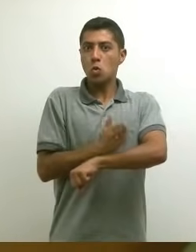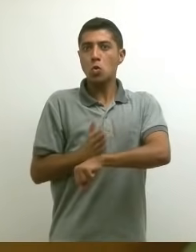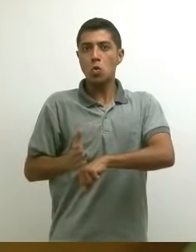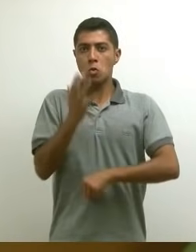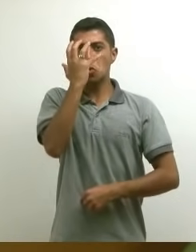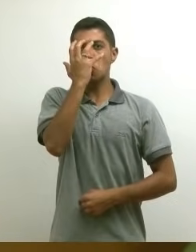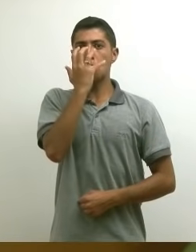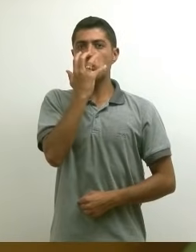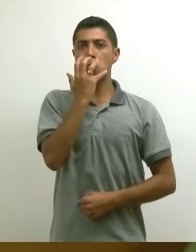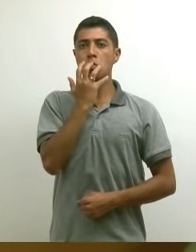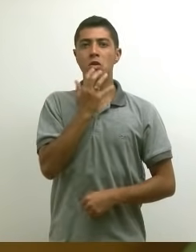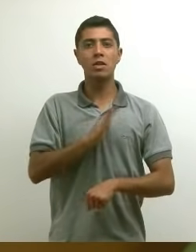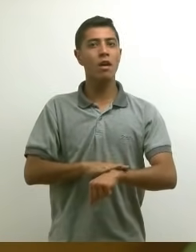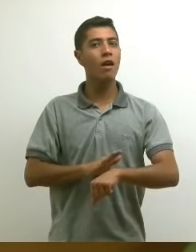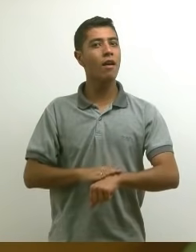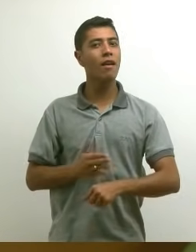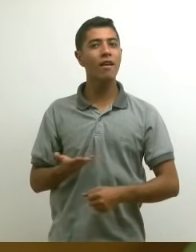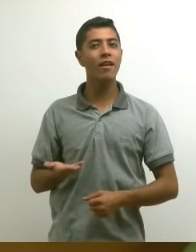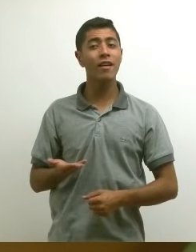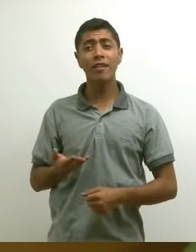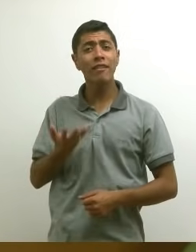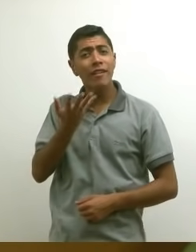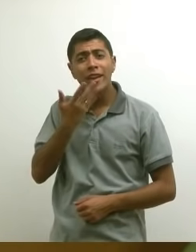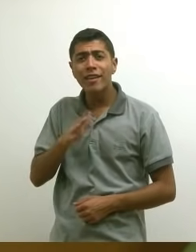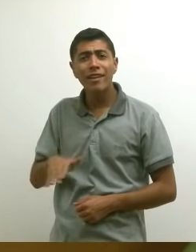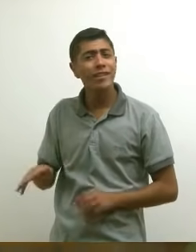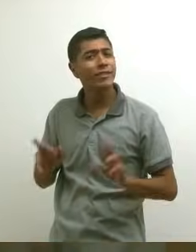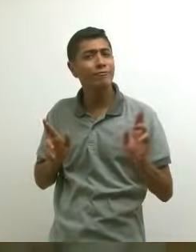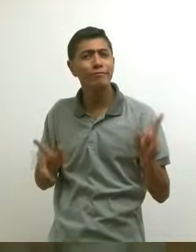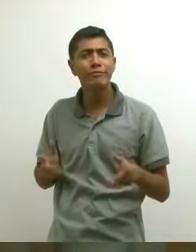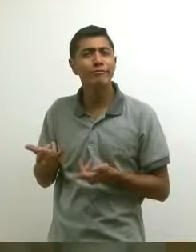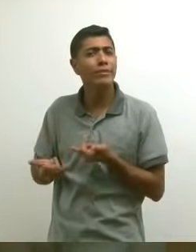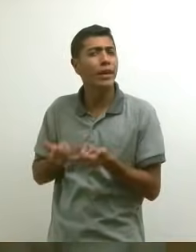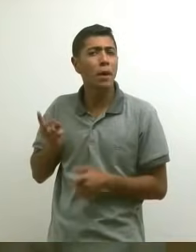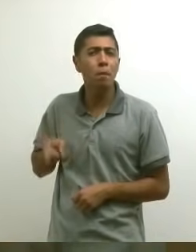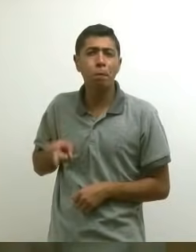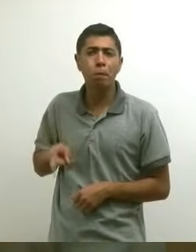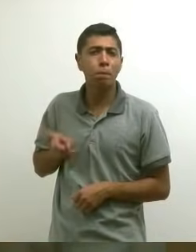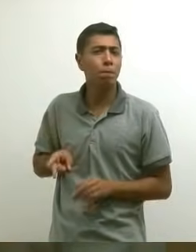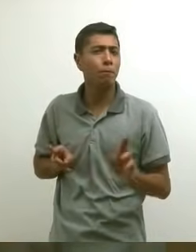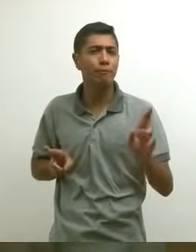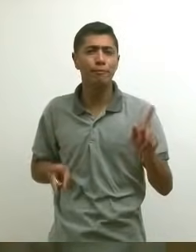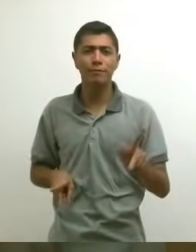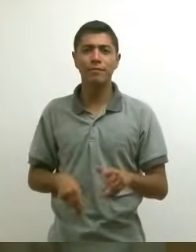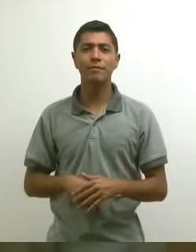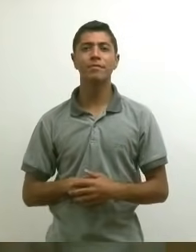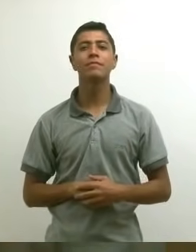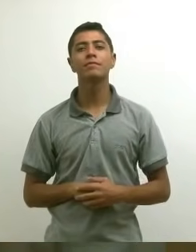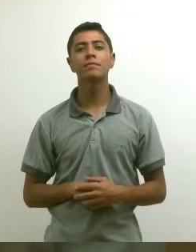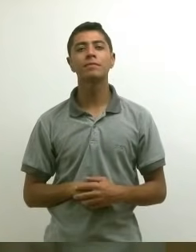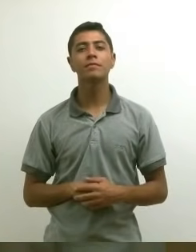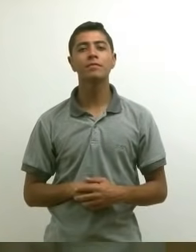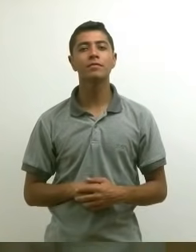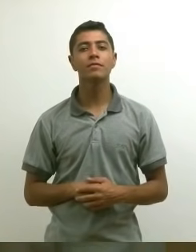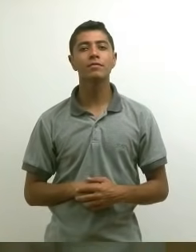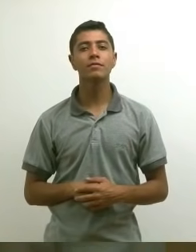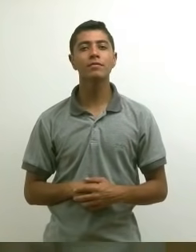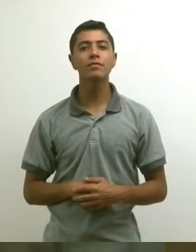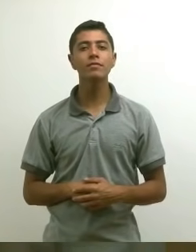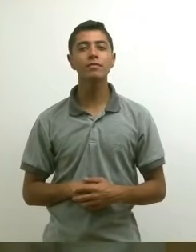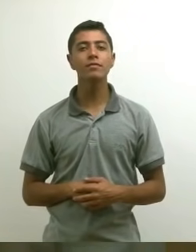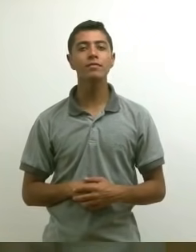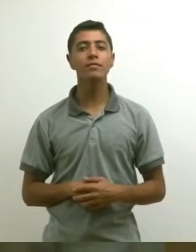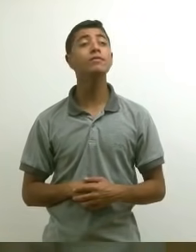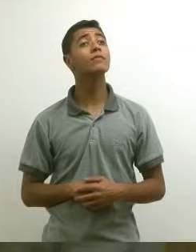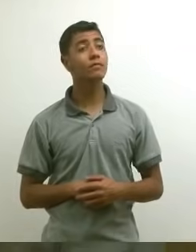uma reflexão na claro é ótimo mesmo é e chegou aqui uma pergunta